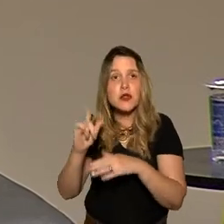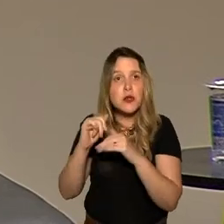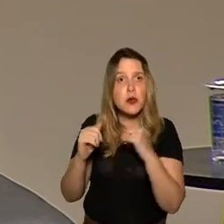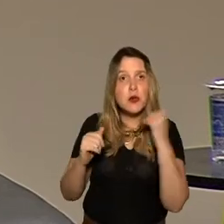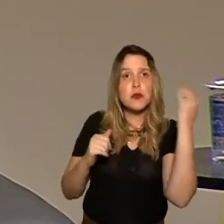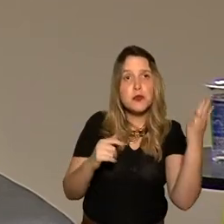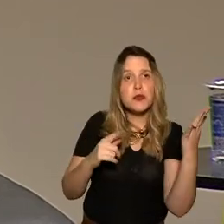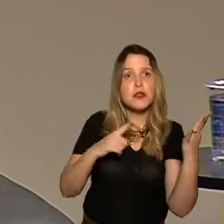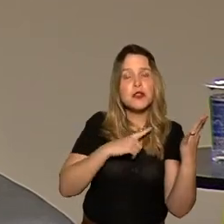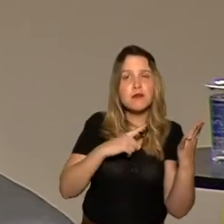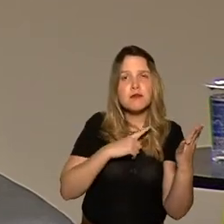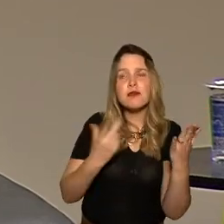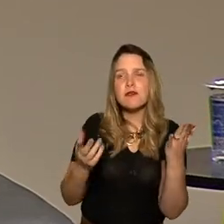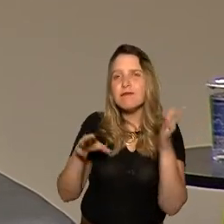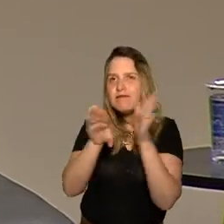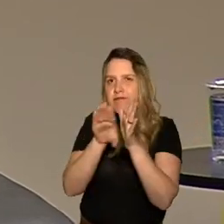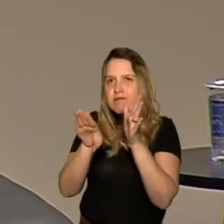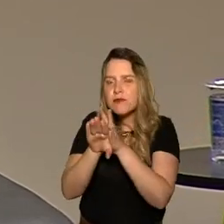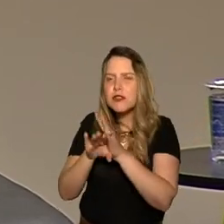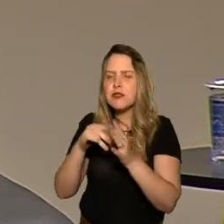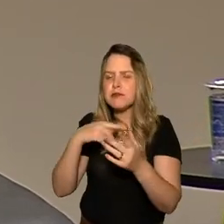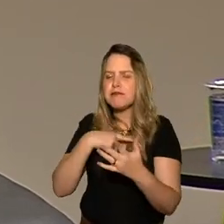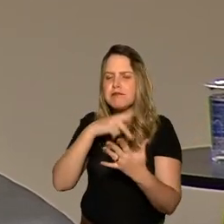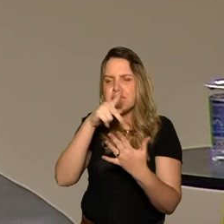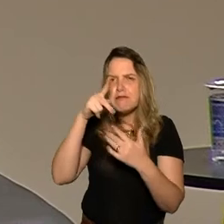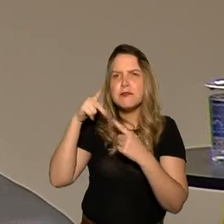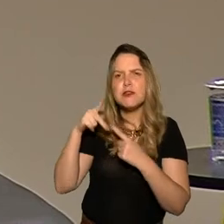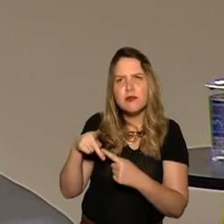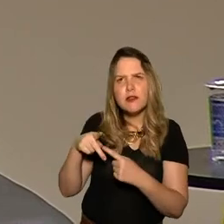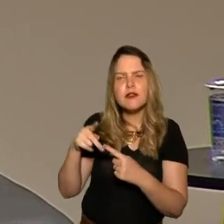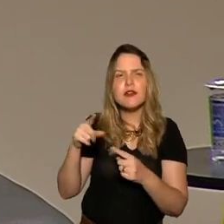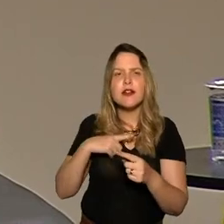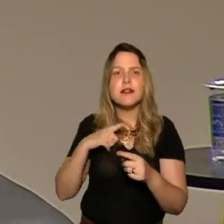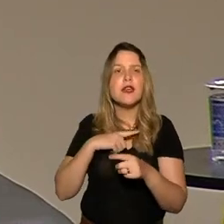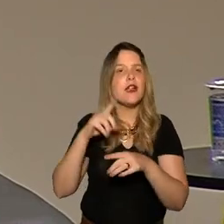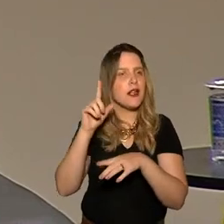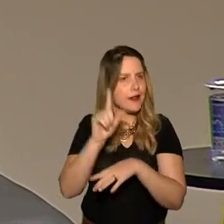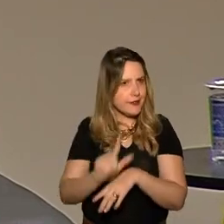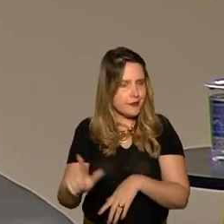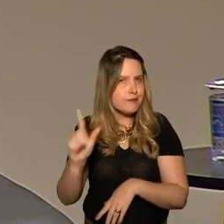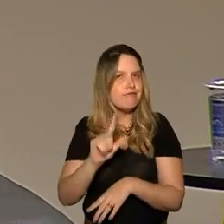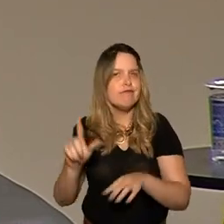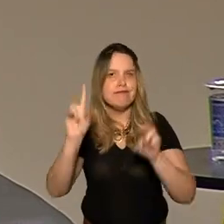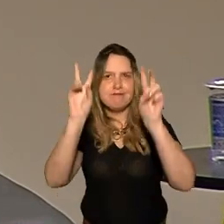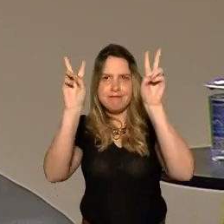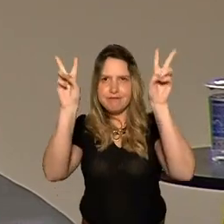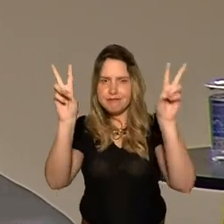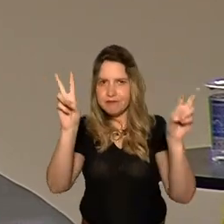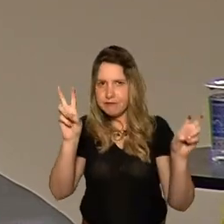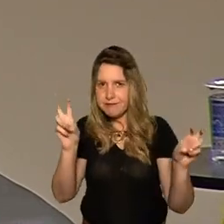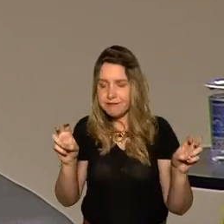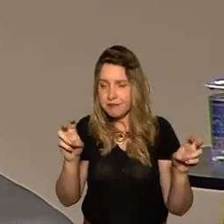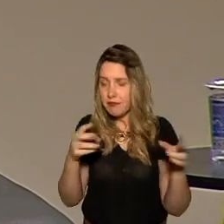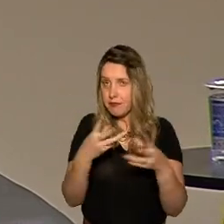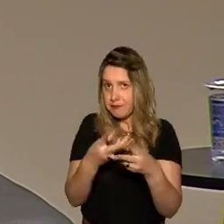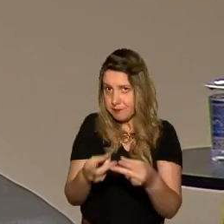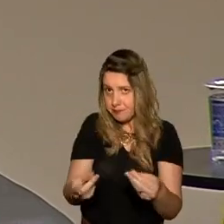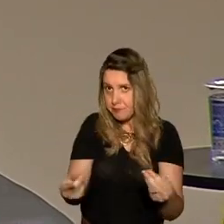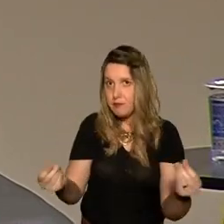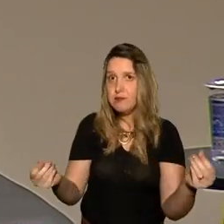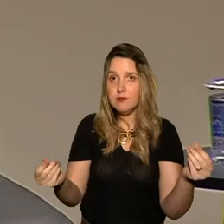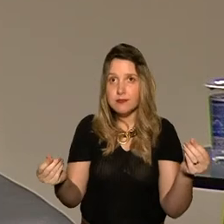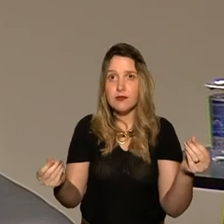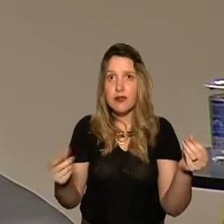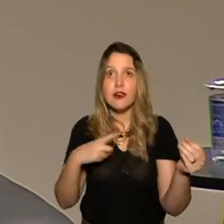não destituída de intencionalidades tá falando de uma lógica que não prever uma assiduidade regular